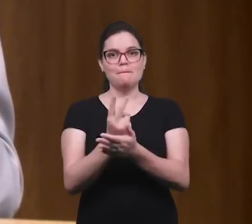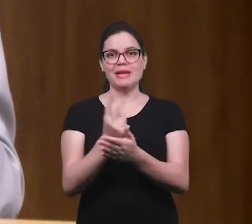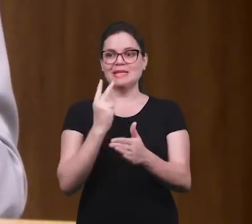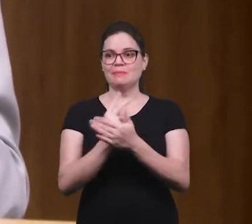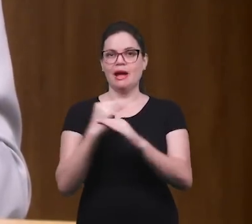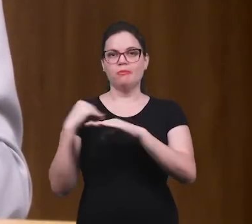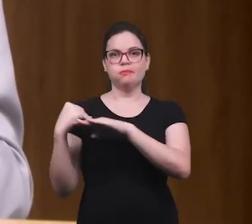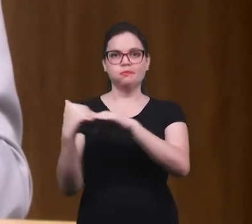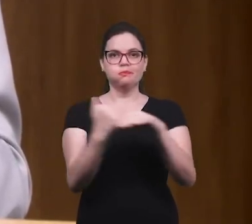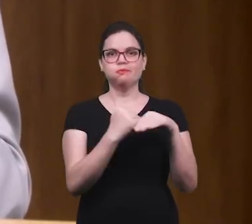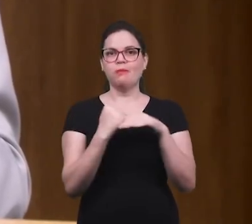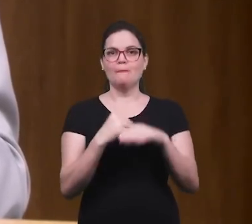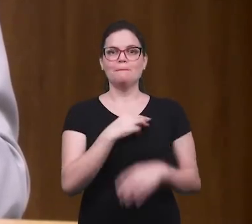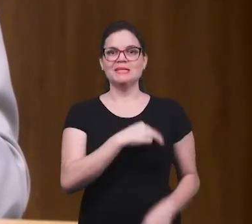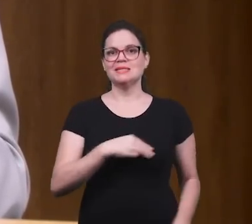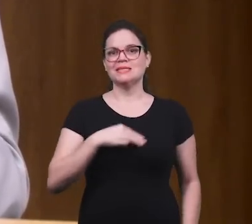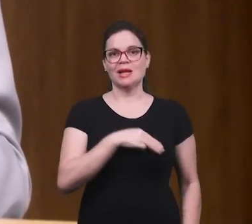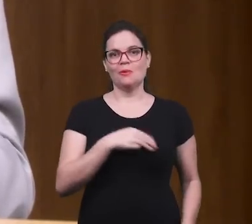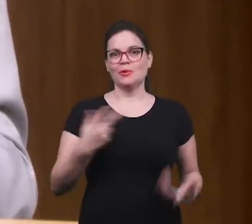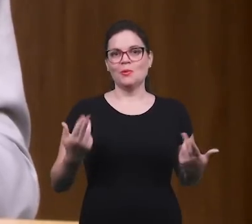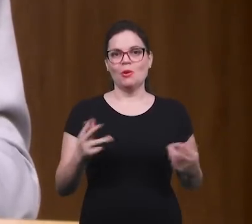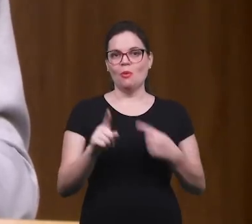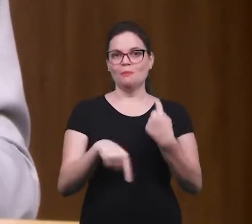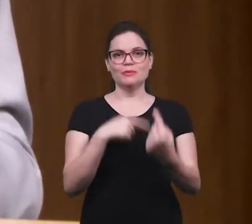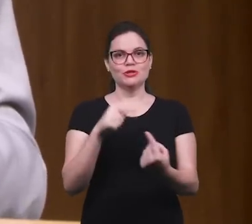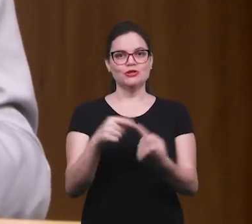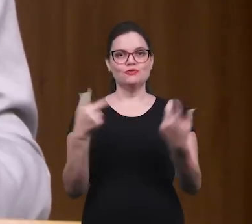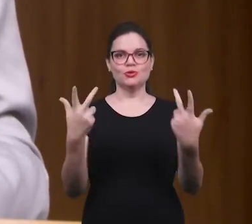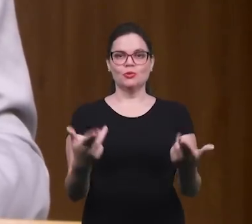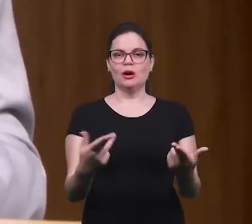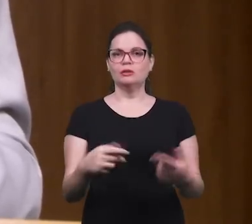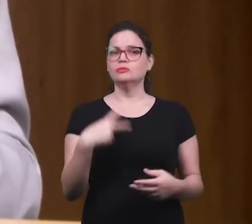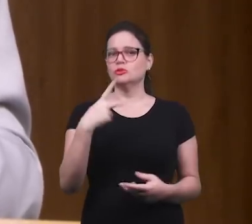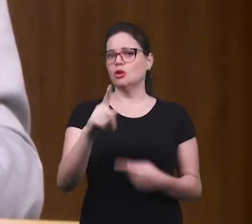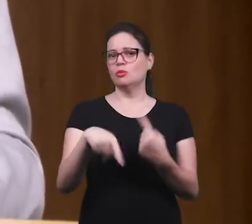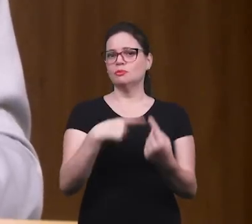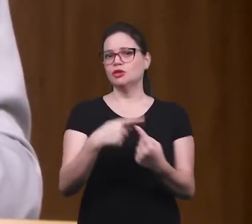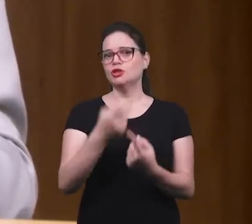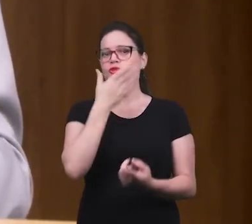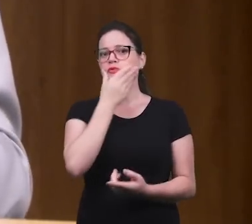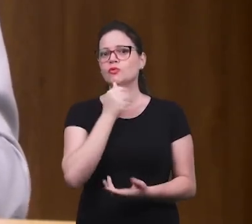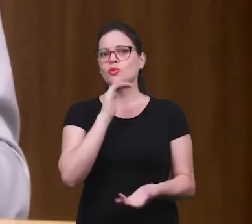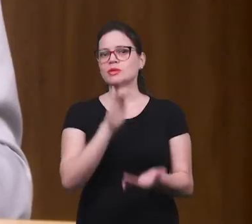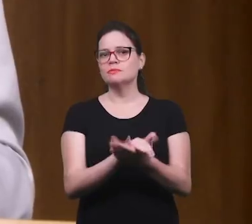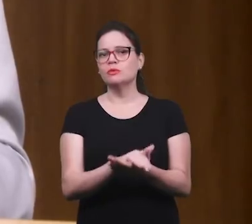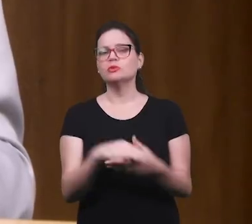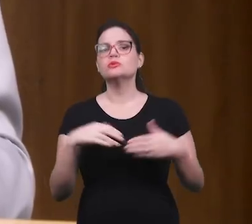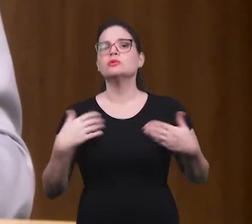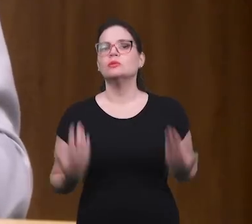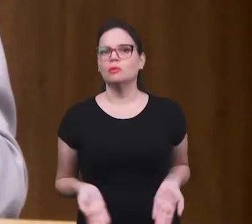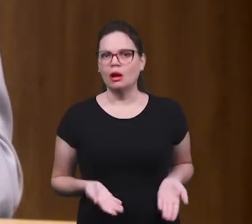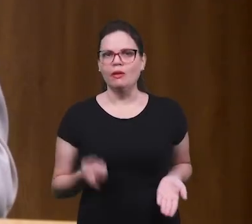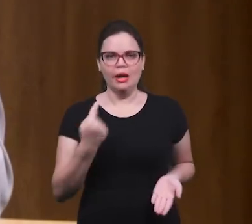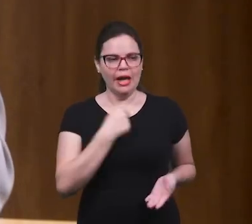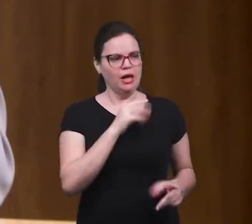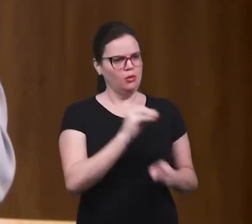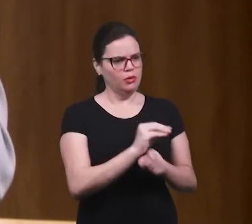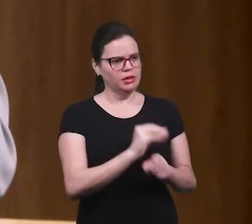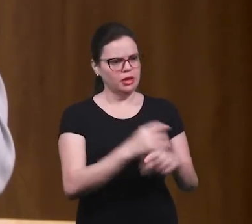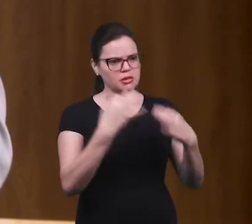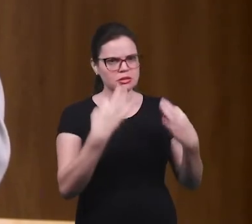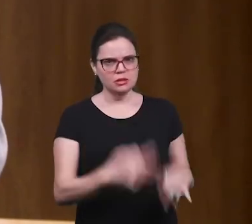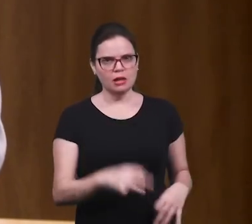te ajudar a cumprir a sua missão como homem, como servo, como pai. Ou seja,